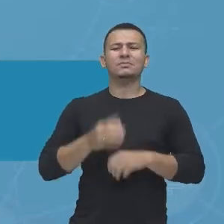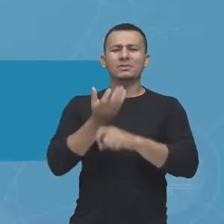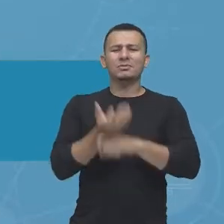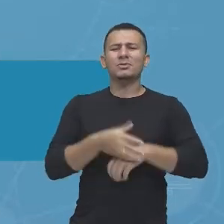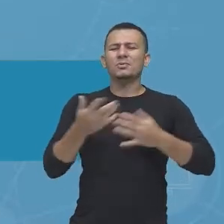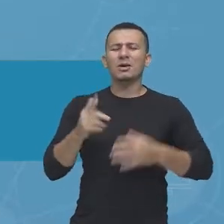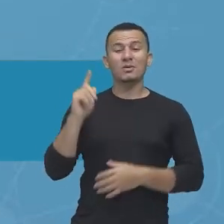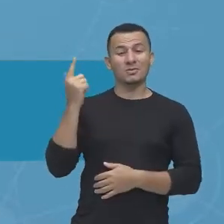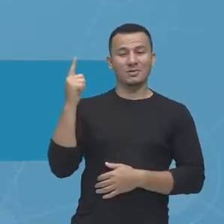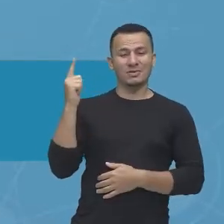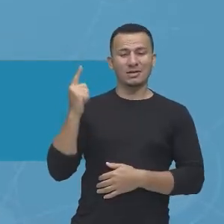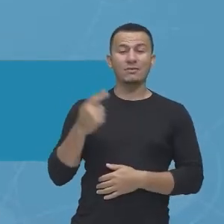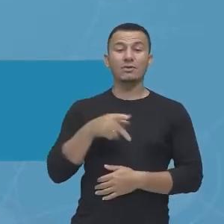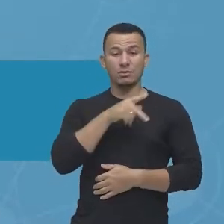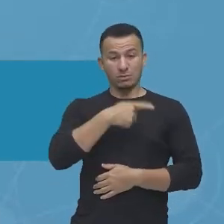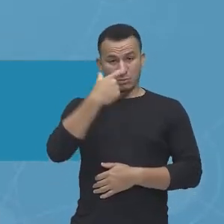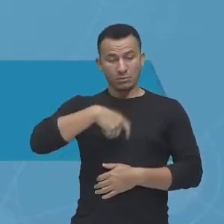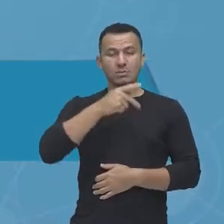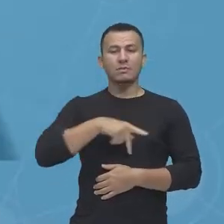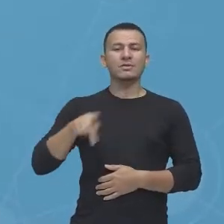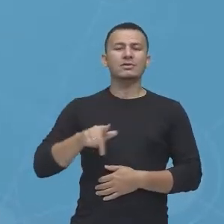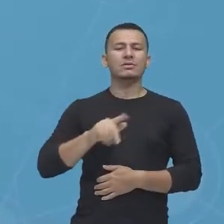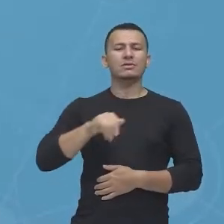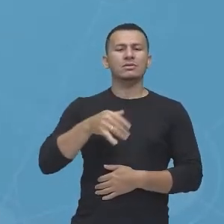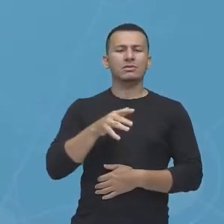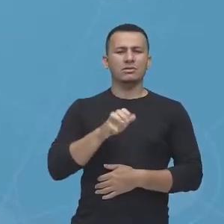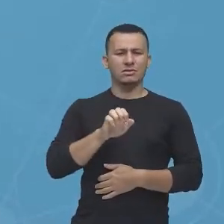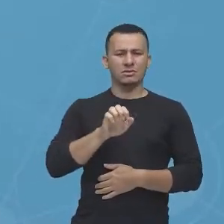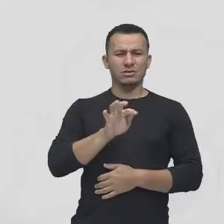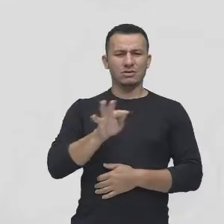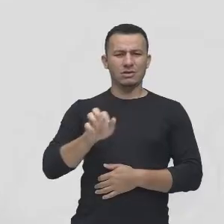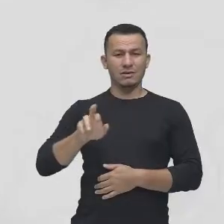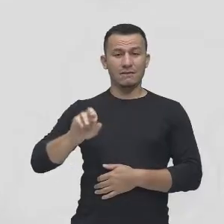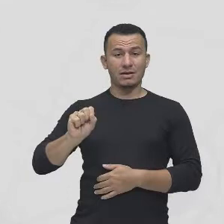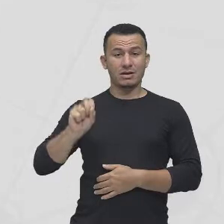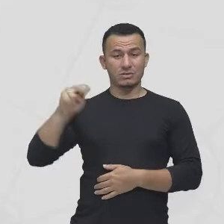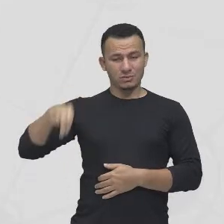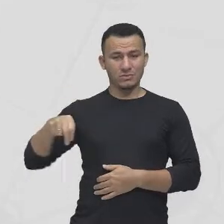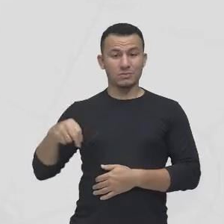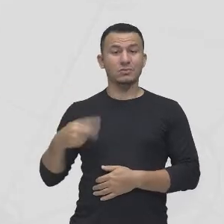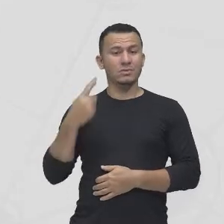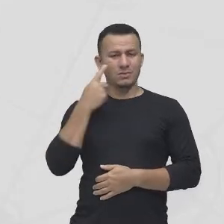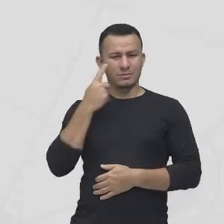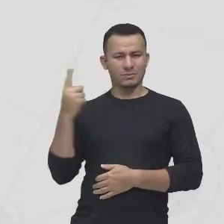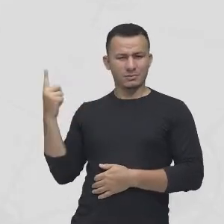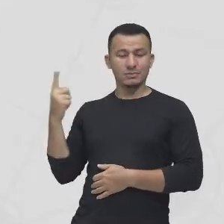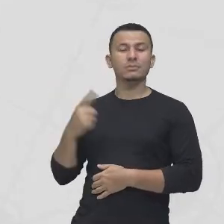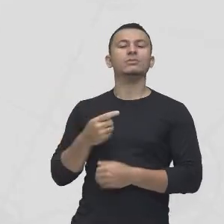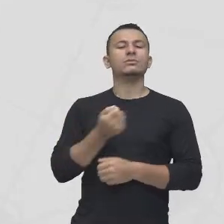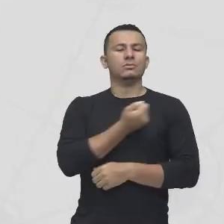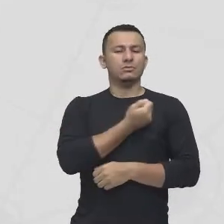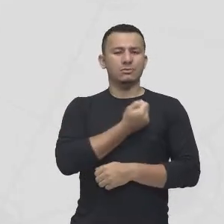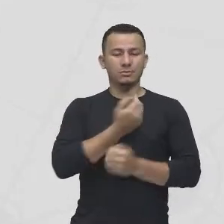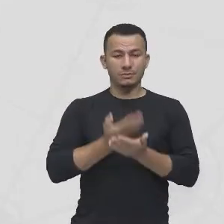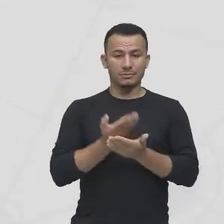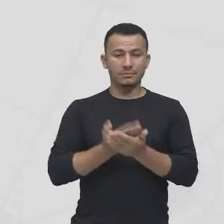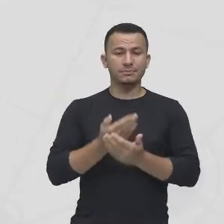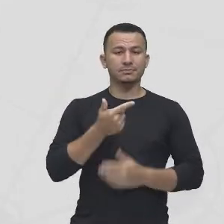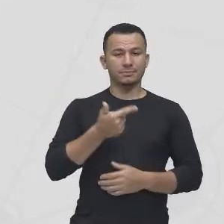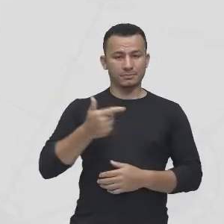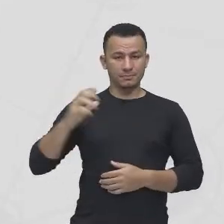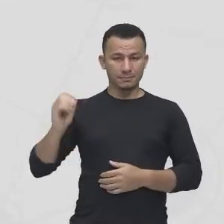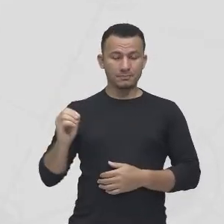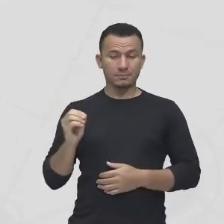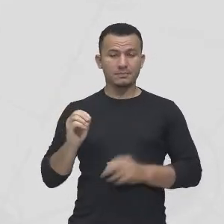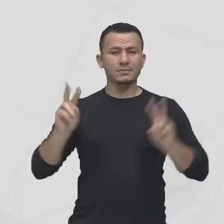professor Jefferson. Sejam todos bem-vindos. Vamos agora para a nossa aula 220 de Geografia. Pessoal, essa aula é sobre